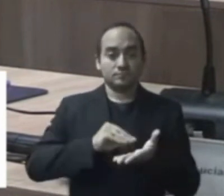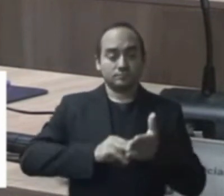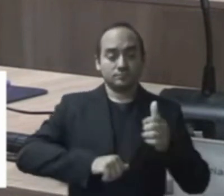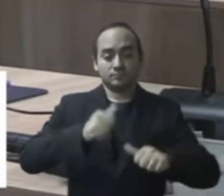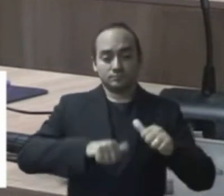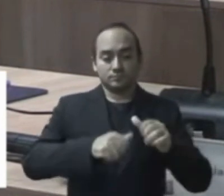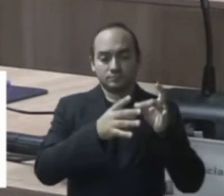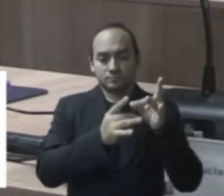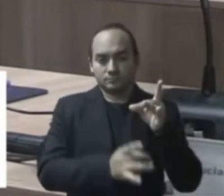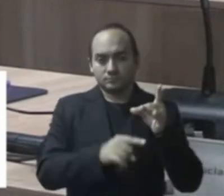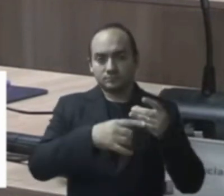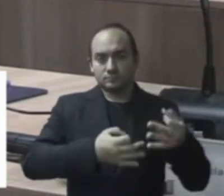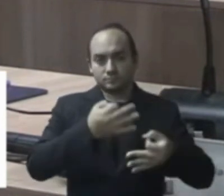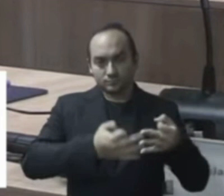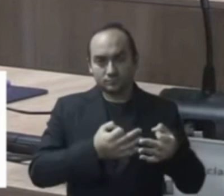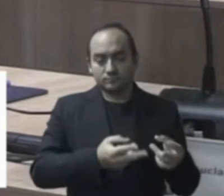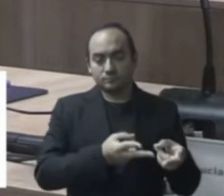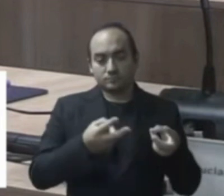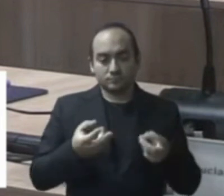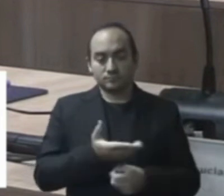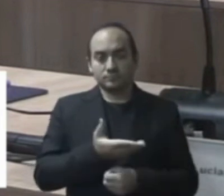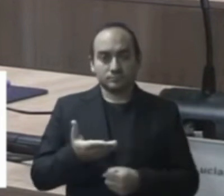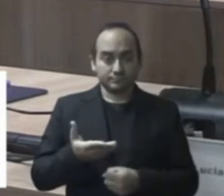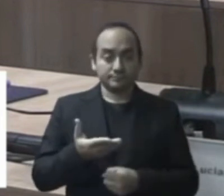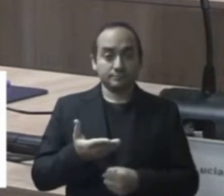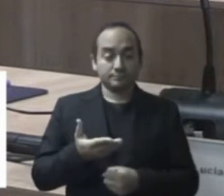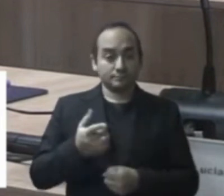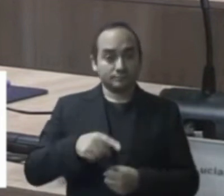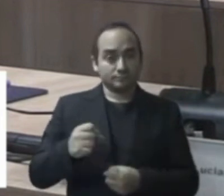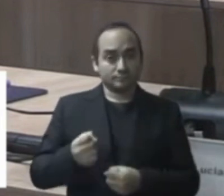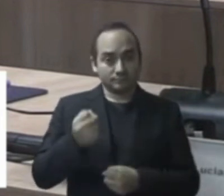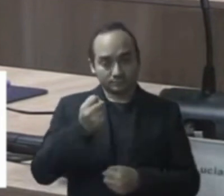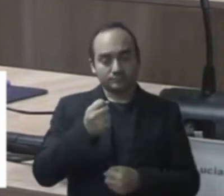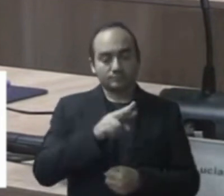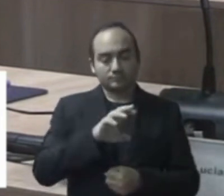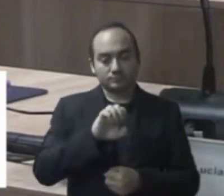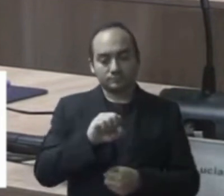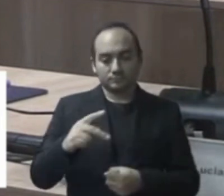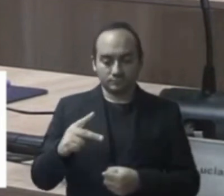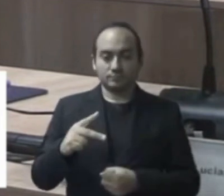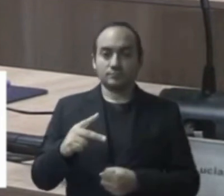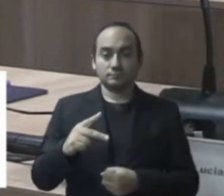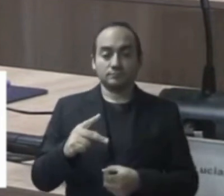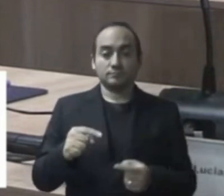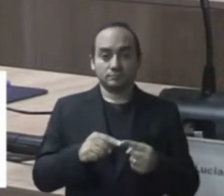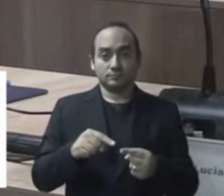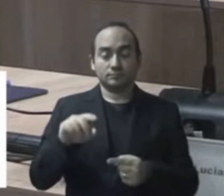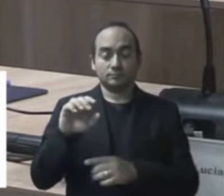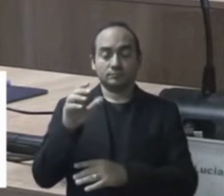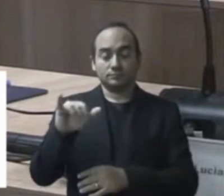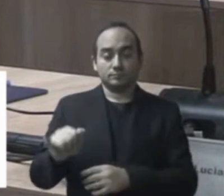das especificidades do julgamento referente ao agravo no RESP proveniente do Rio Grande do